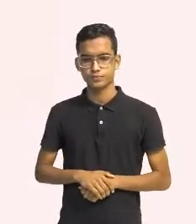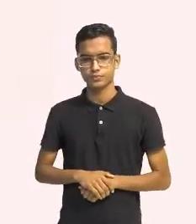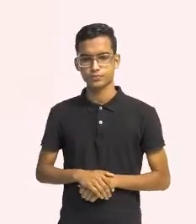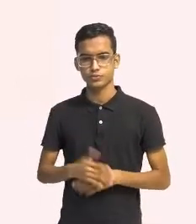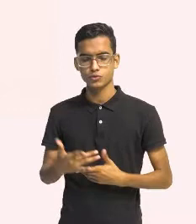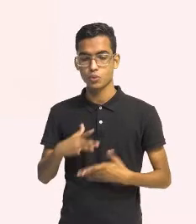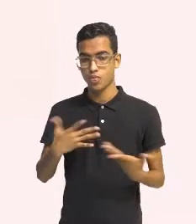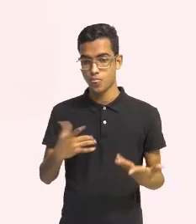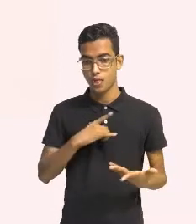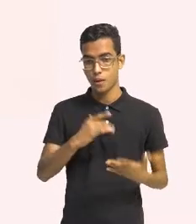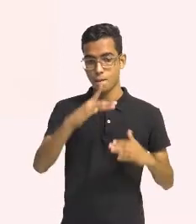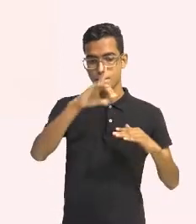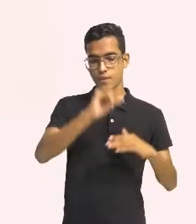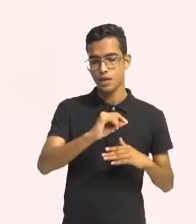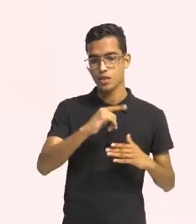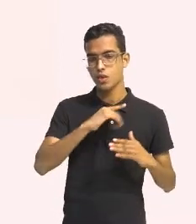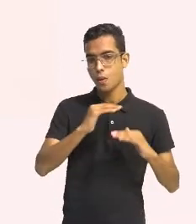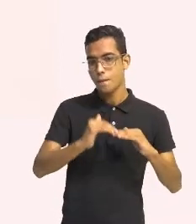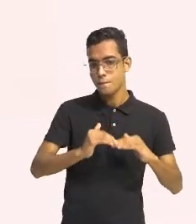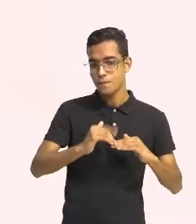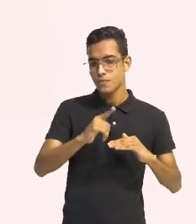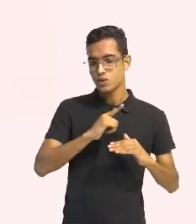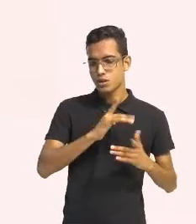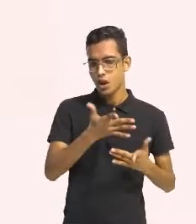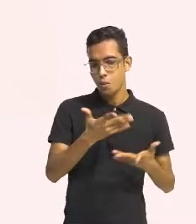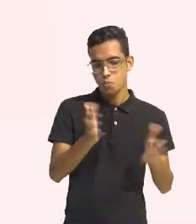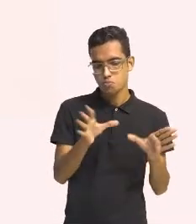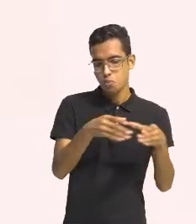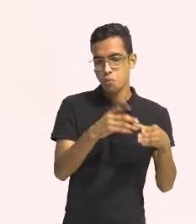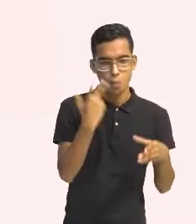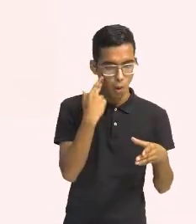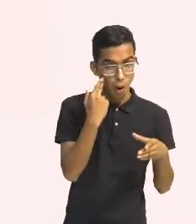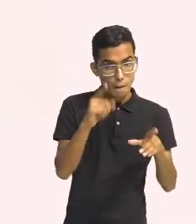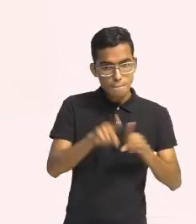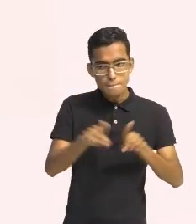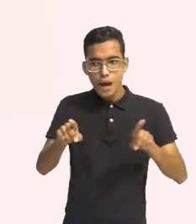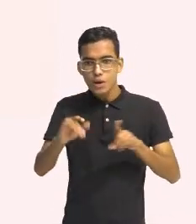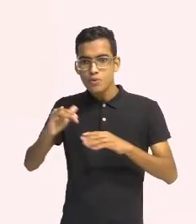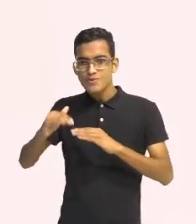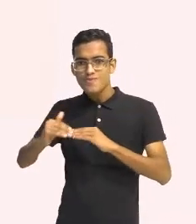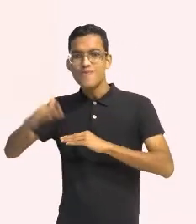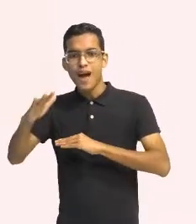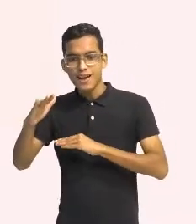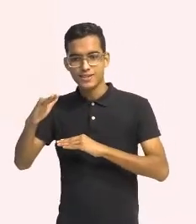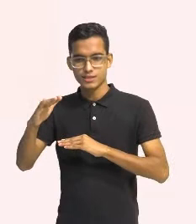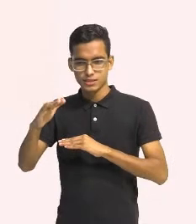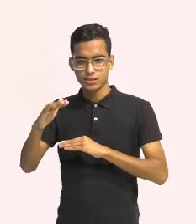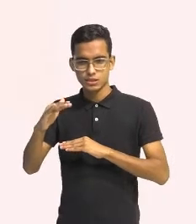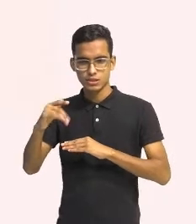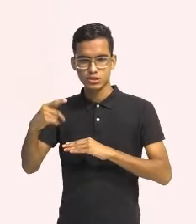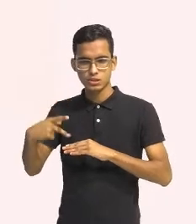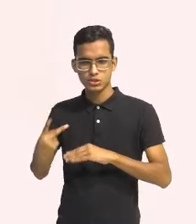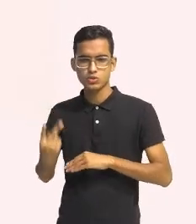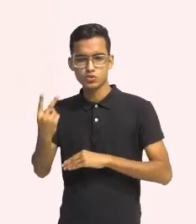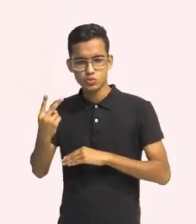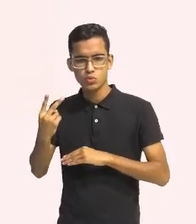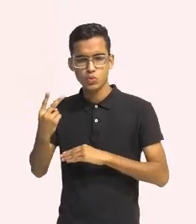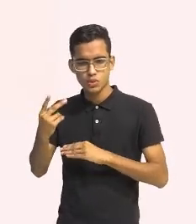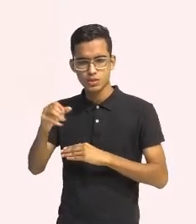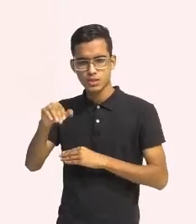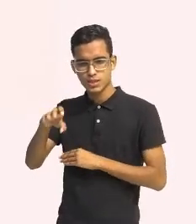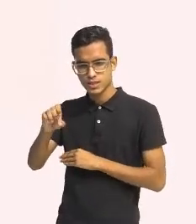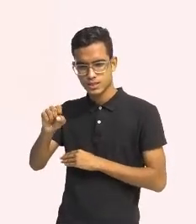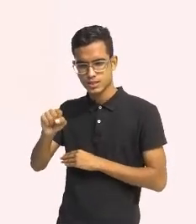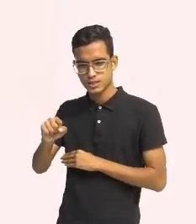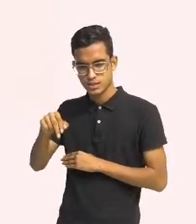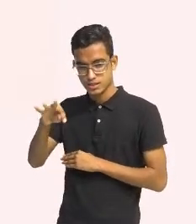normal, tá bom? Quando possui mais de 2 extremidades, a gente já tem uma cadeia ramificada. E necessariamente